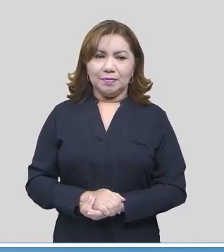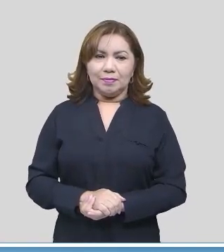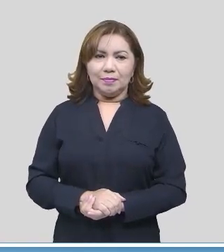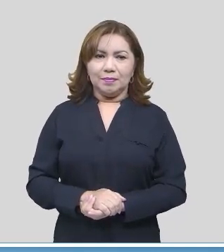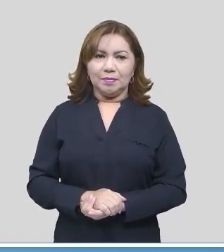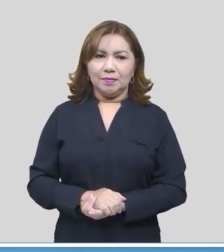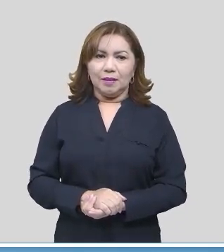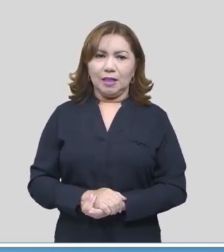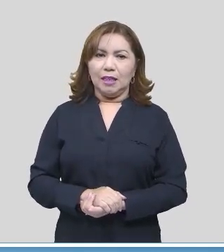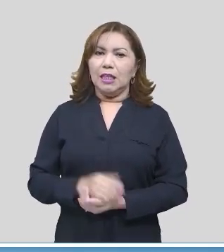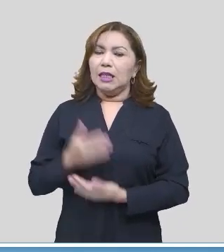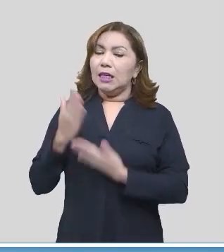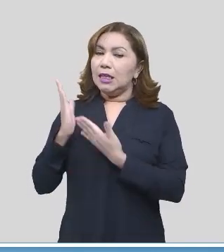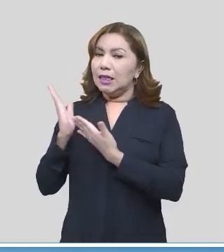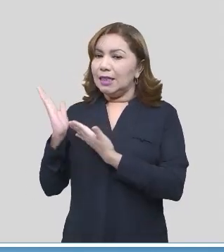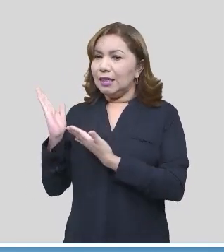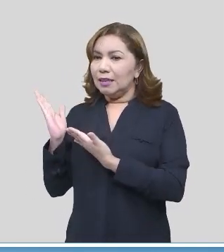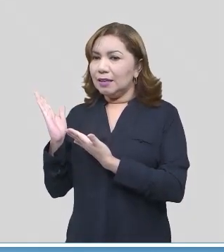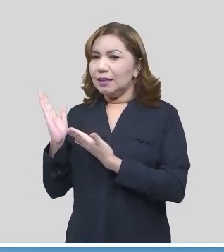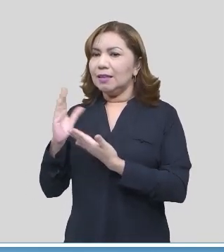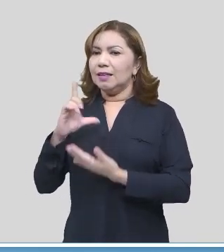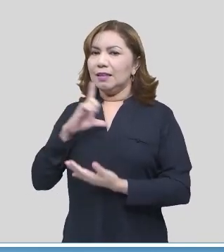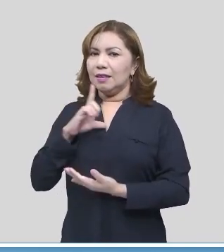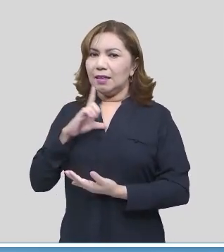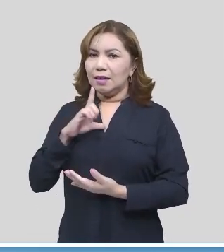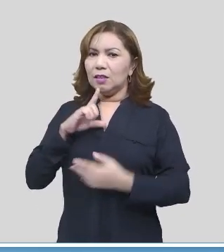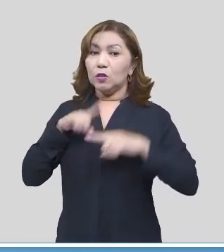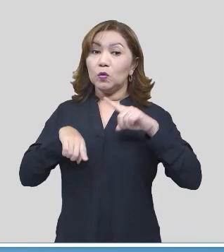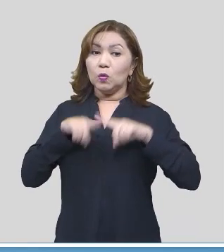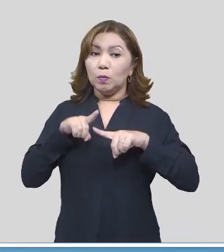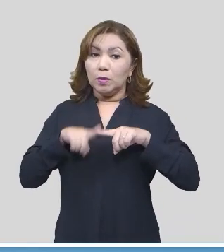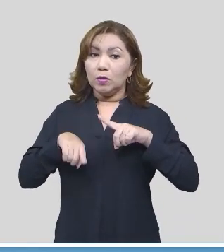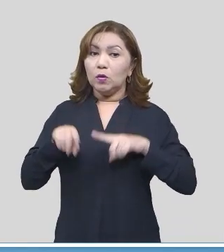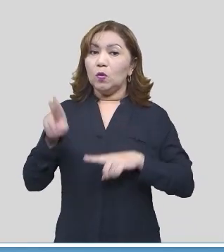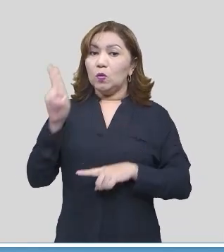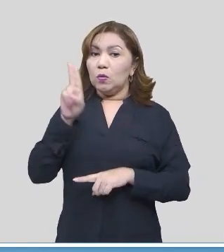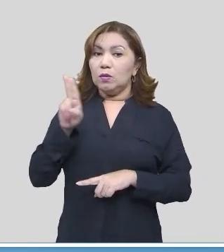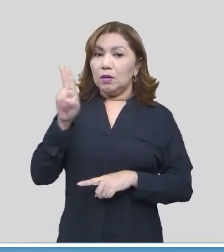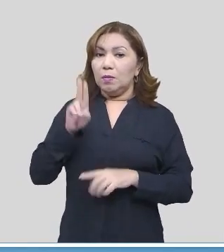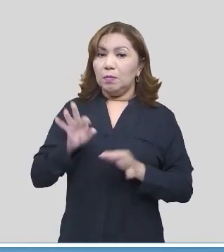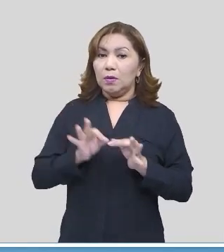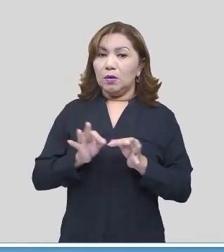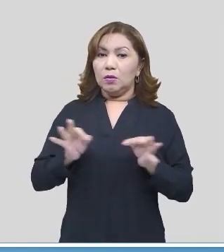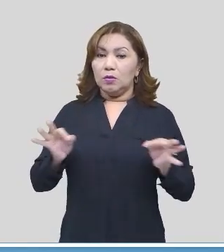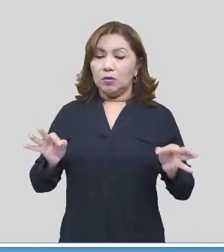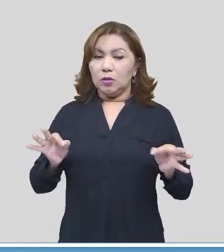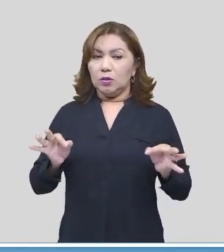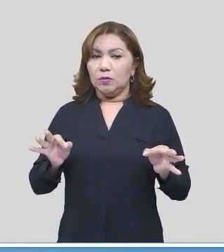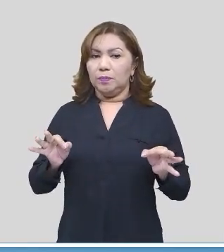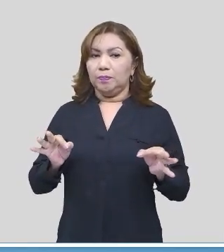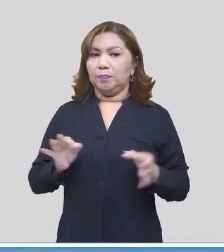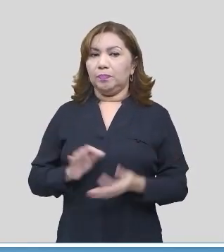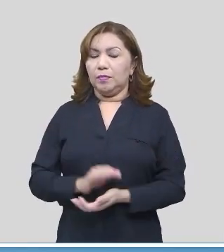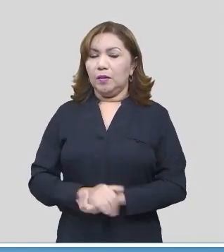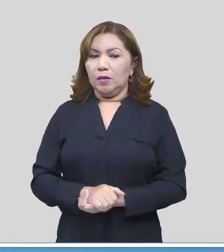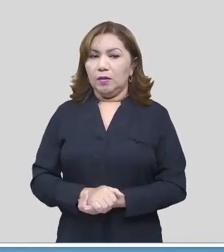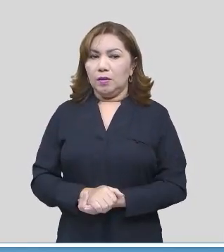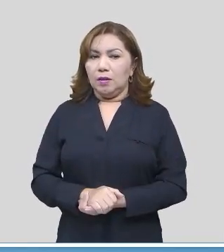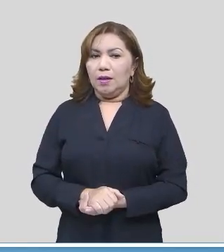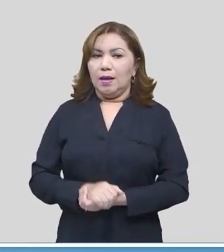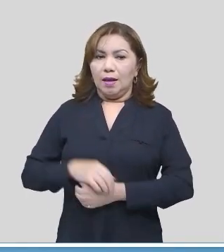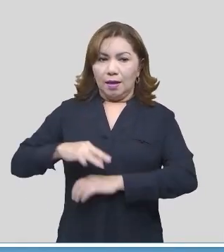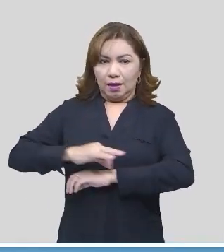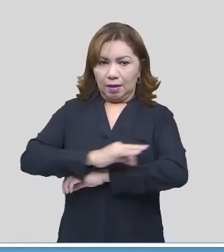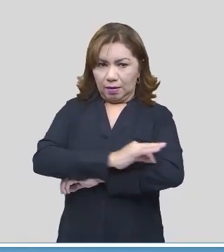E aqui também temos alguns instrumentos que usamos para medir comprimentos, como régua,